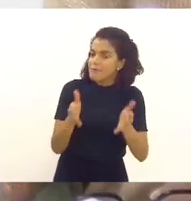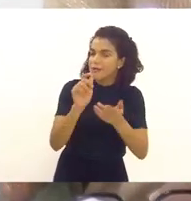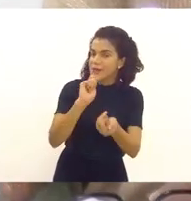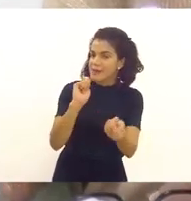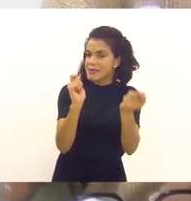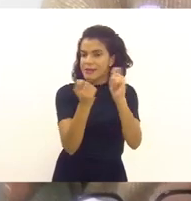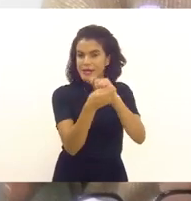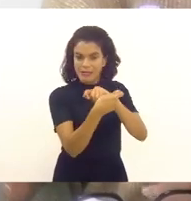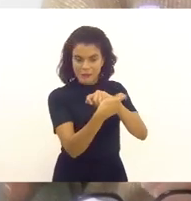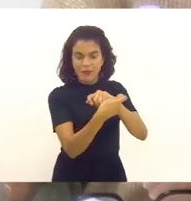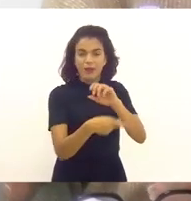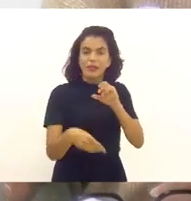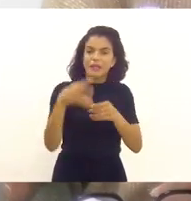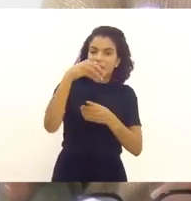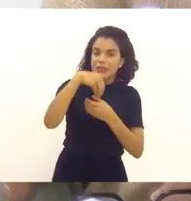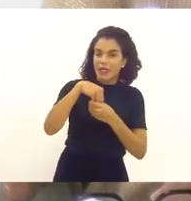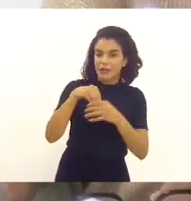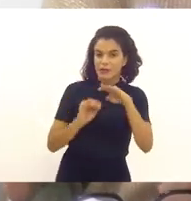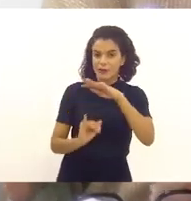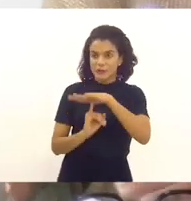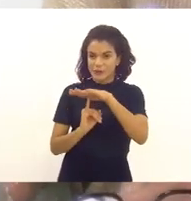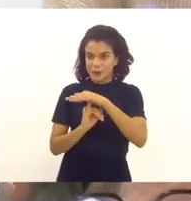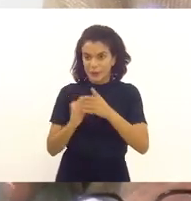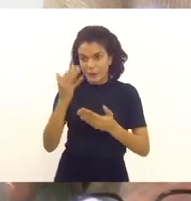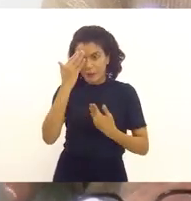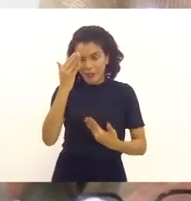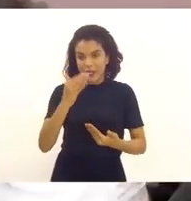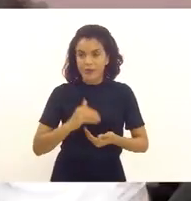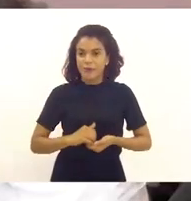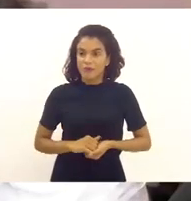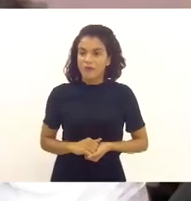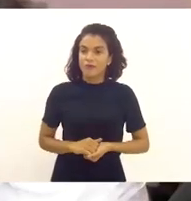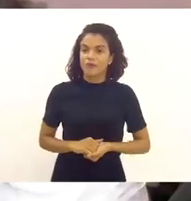transformações dentro da própria instituição muito obrigado